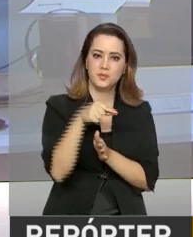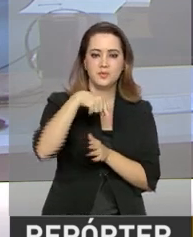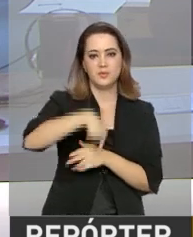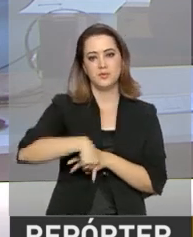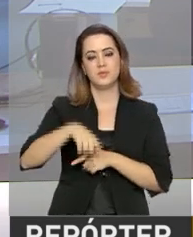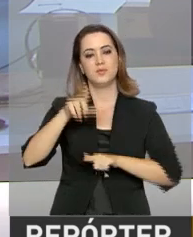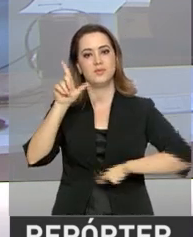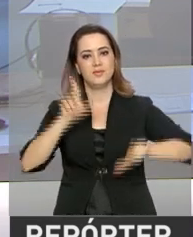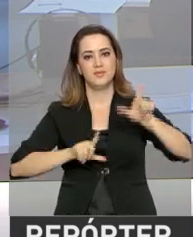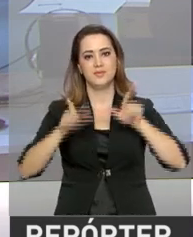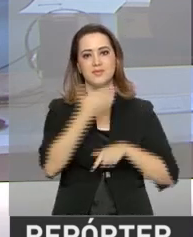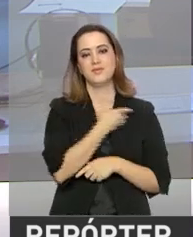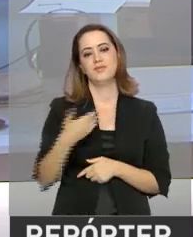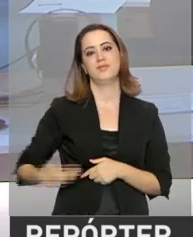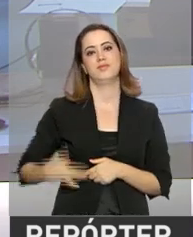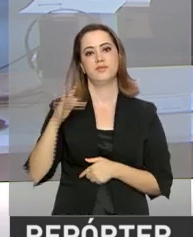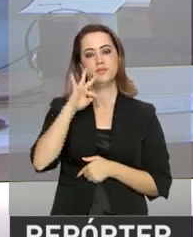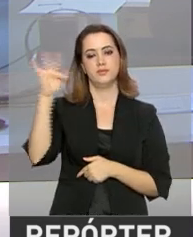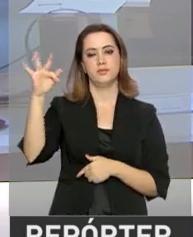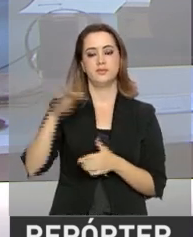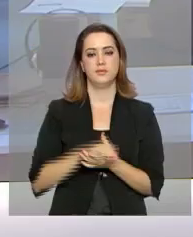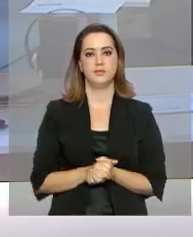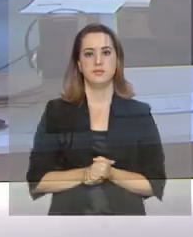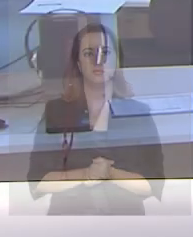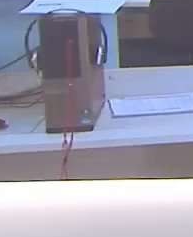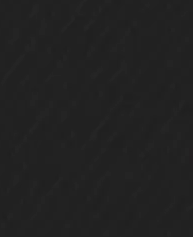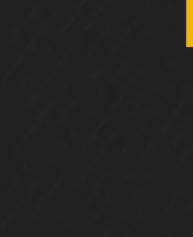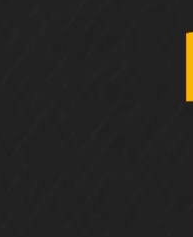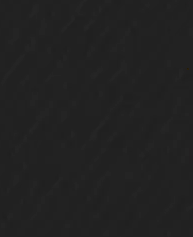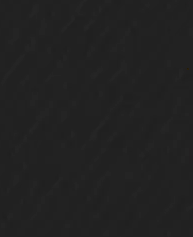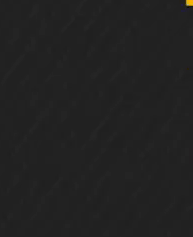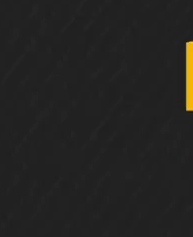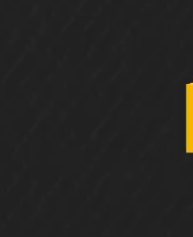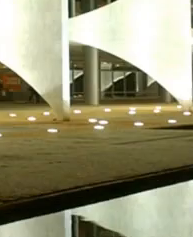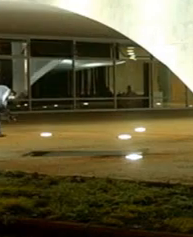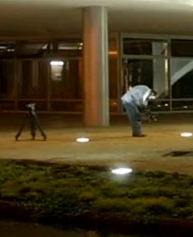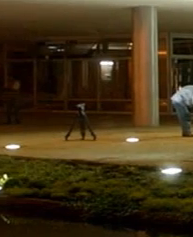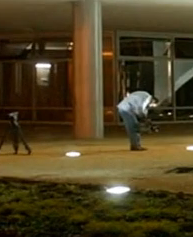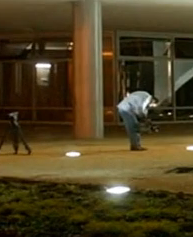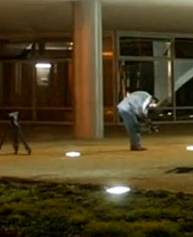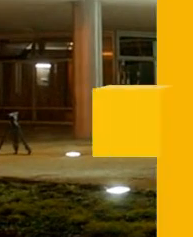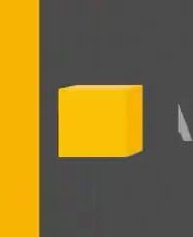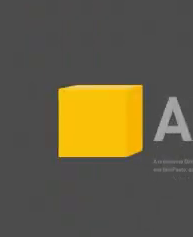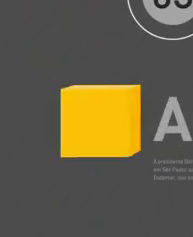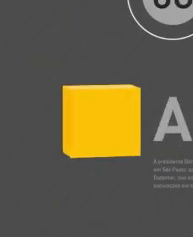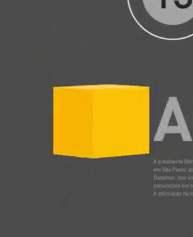Continue com a gente na NBR, a TV do Governo Federal.